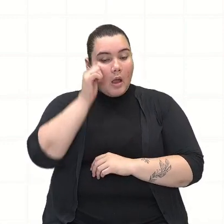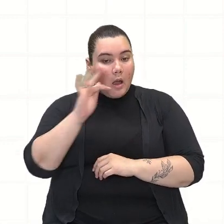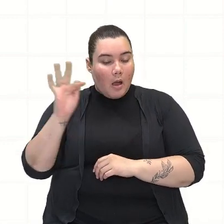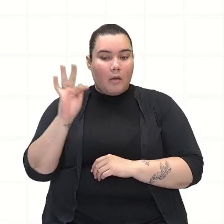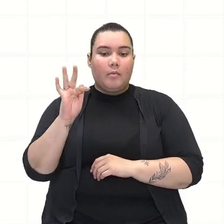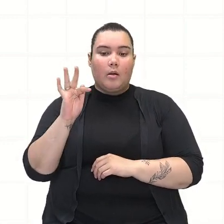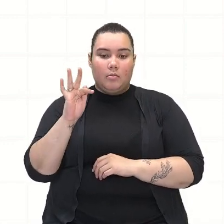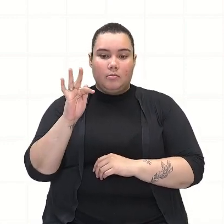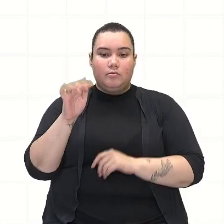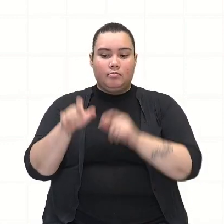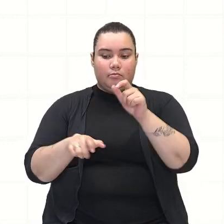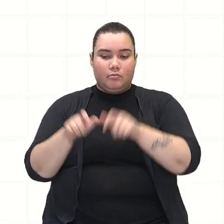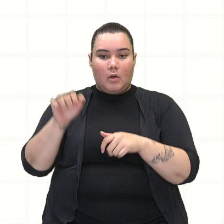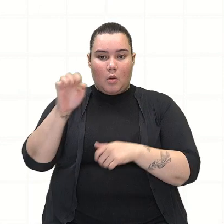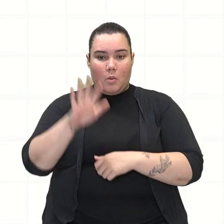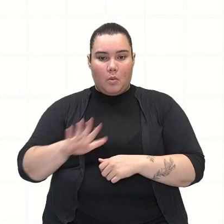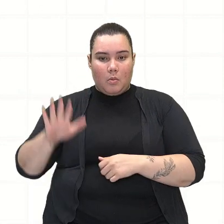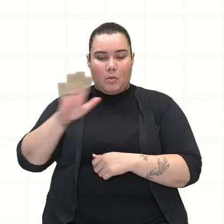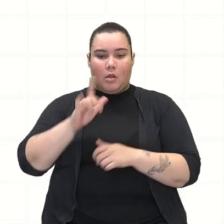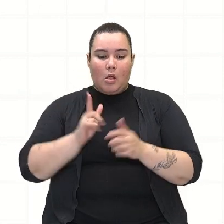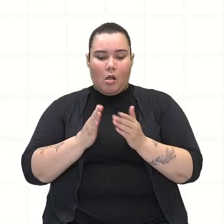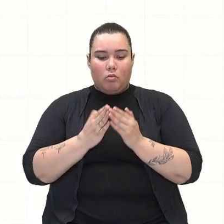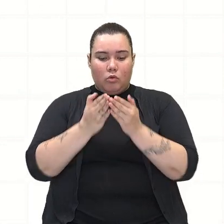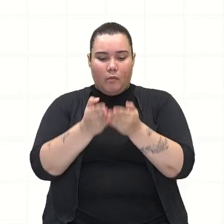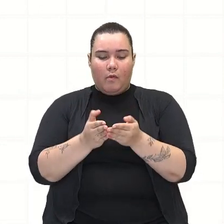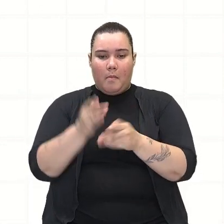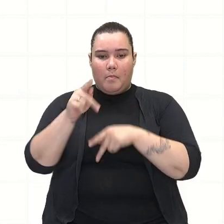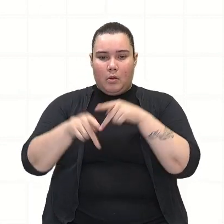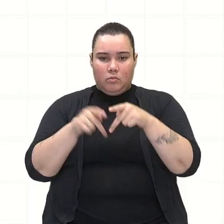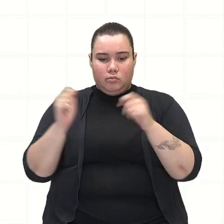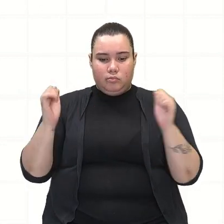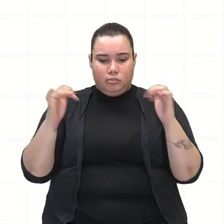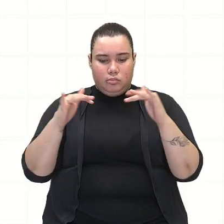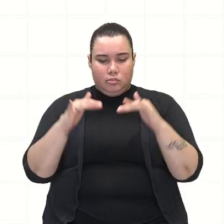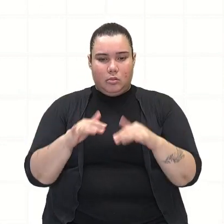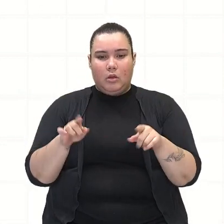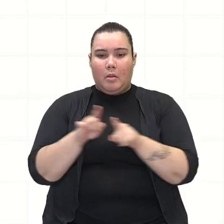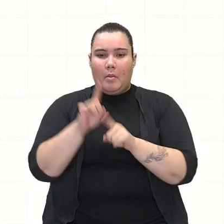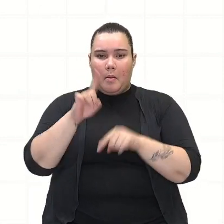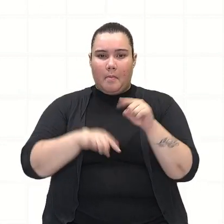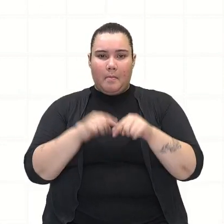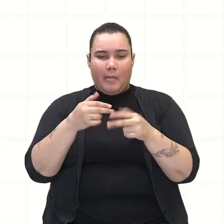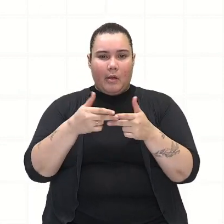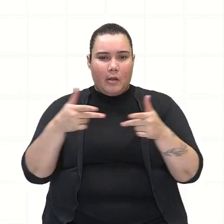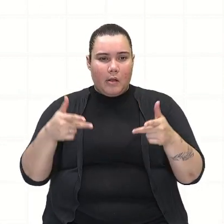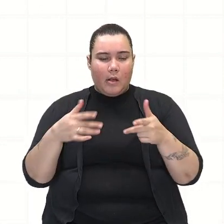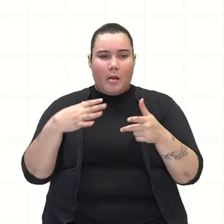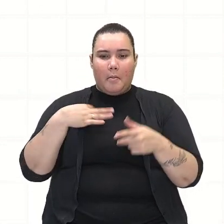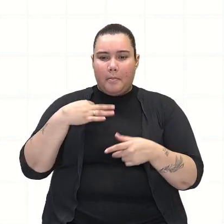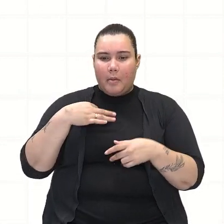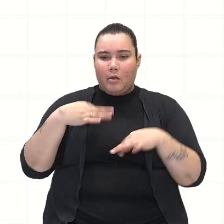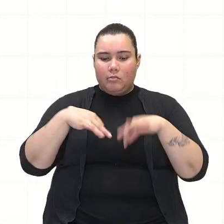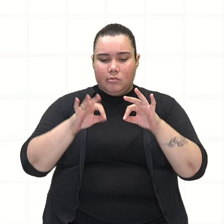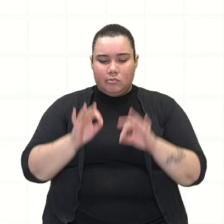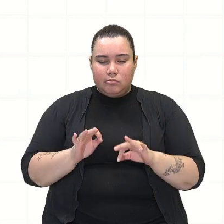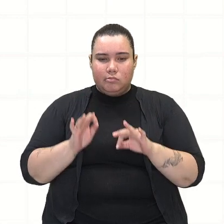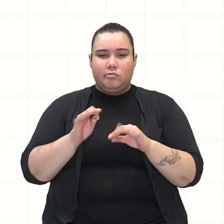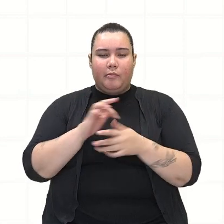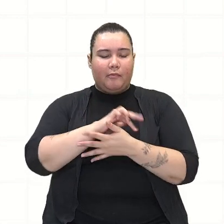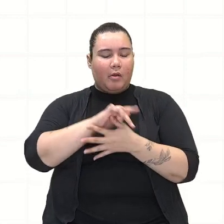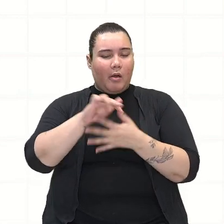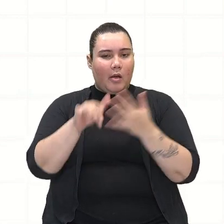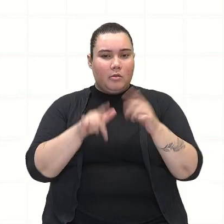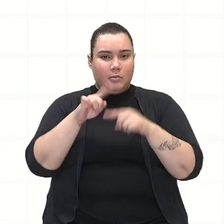eles carregavam os navios com produtos manufaturados, tecidos, armas e demais